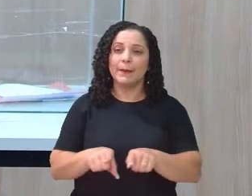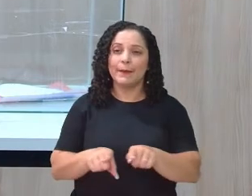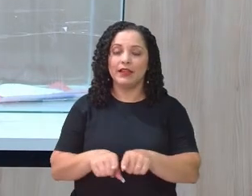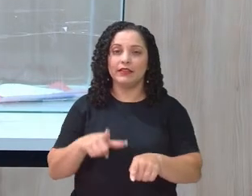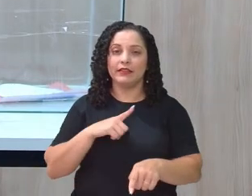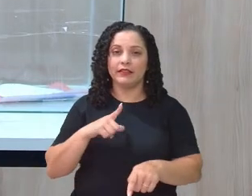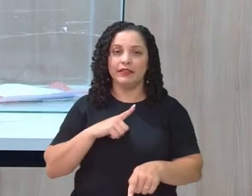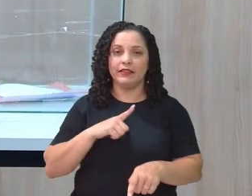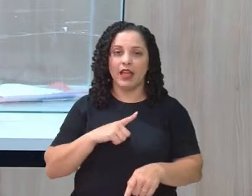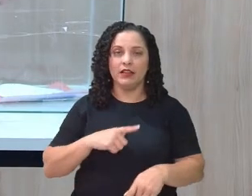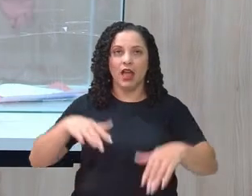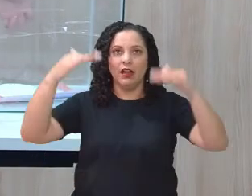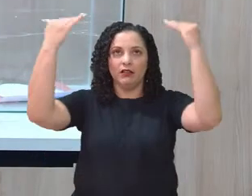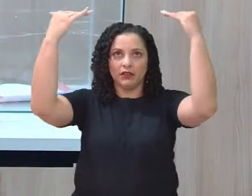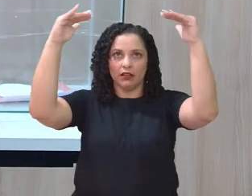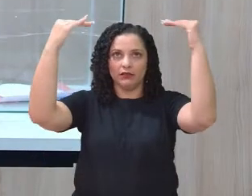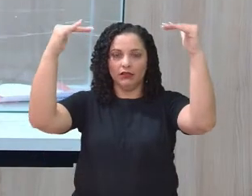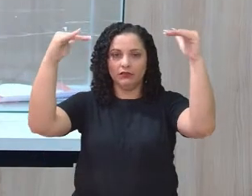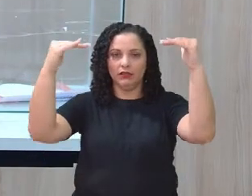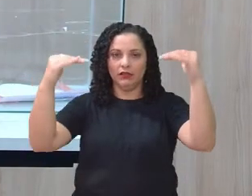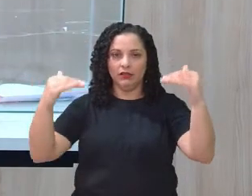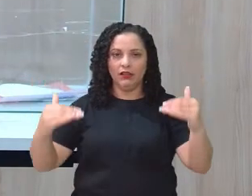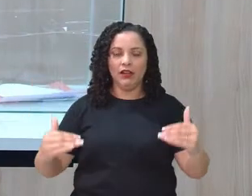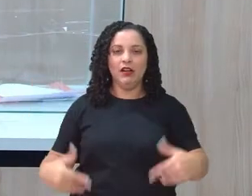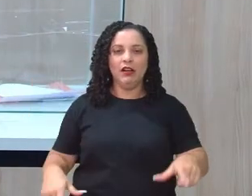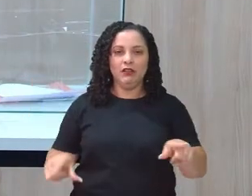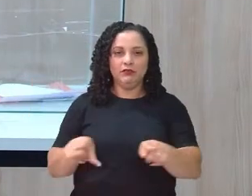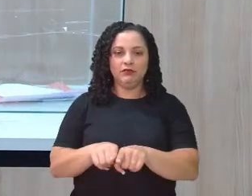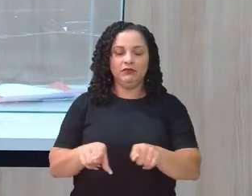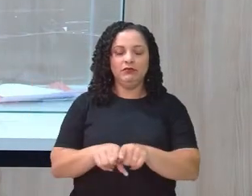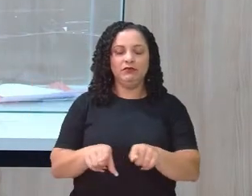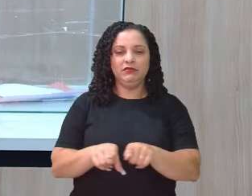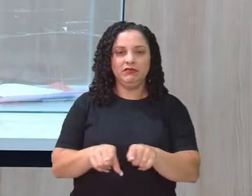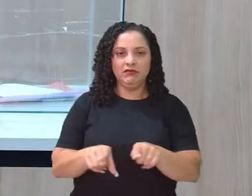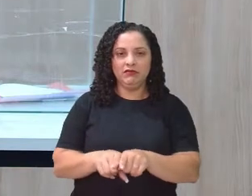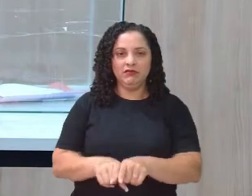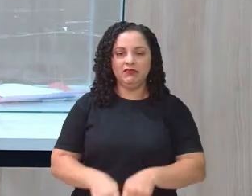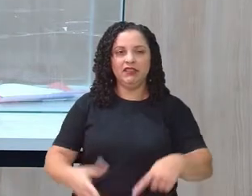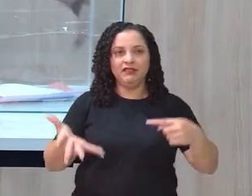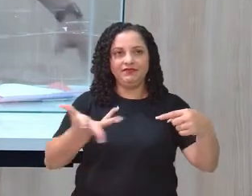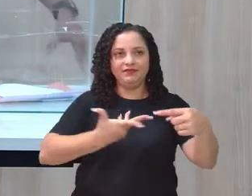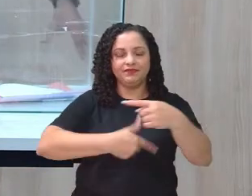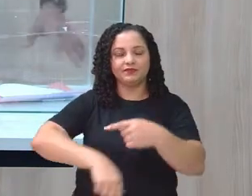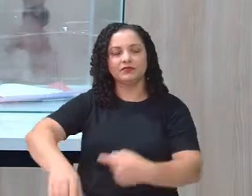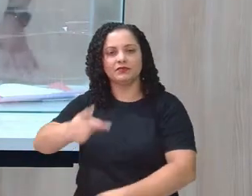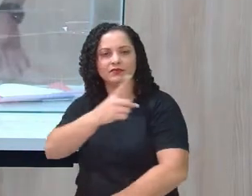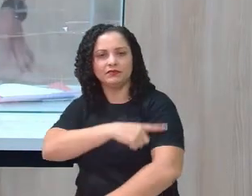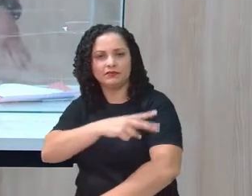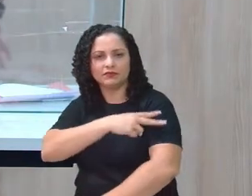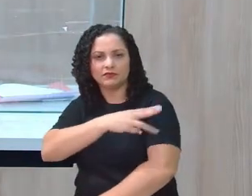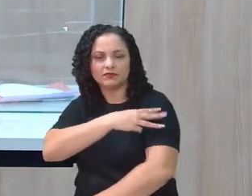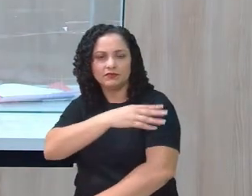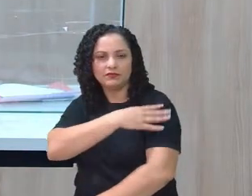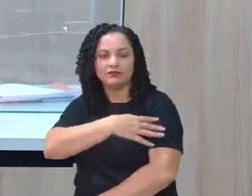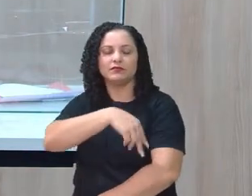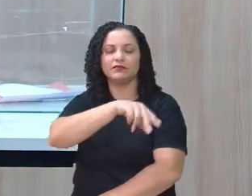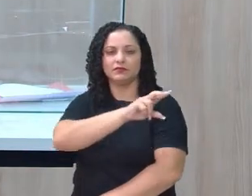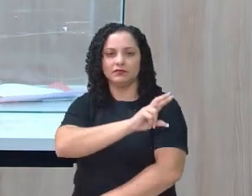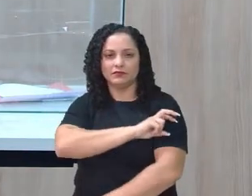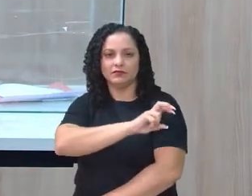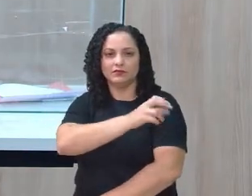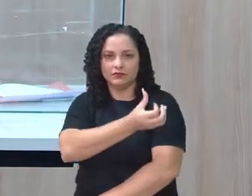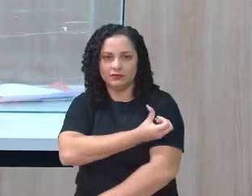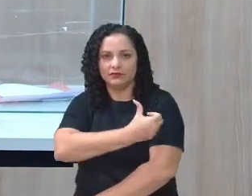lá das séries dos anos finais, temos também a playlist das séries dos anos iniciais, certo? Tem também do EJA, é